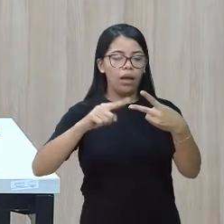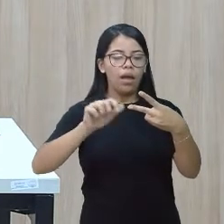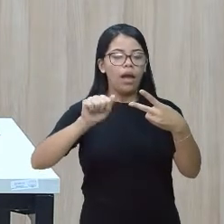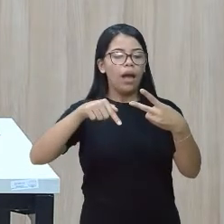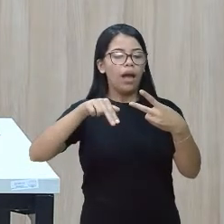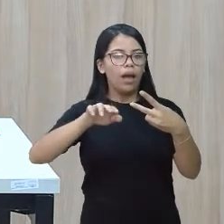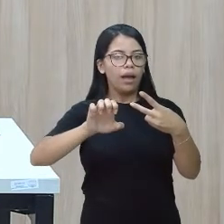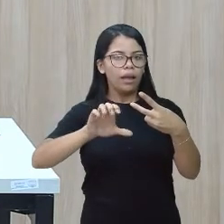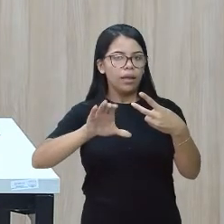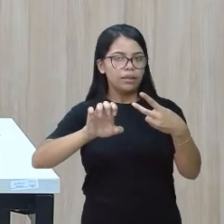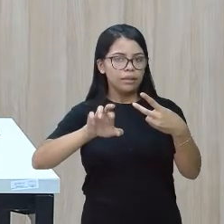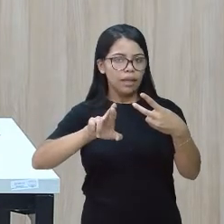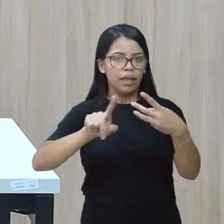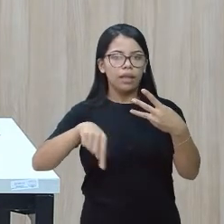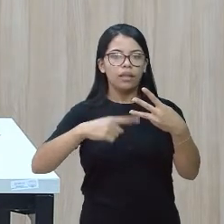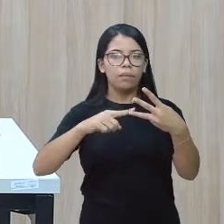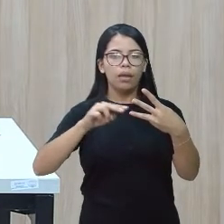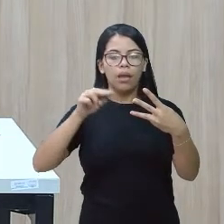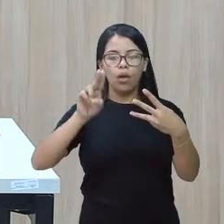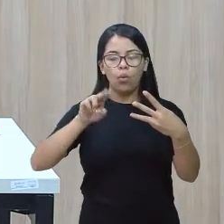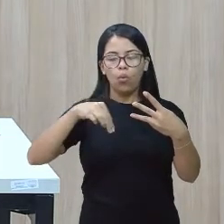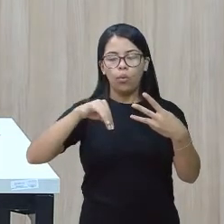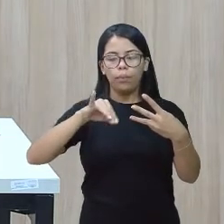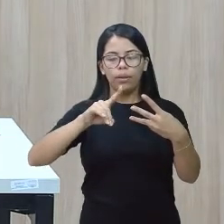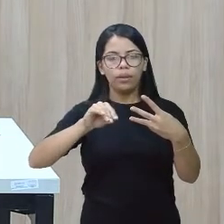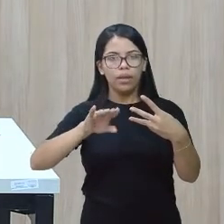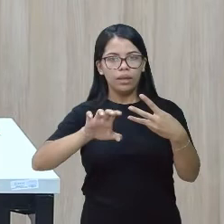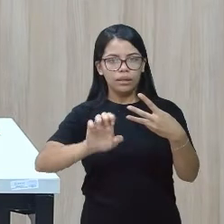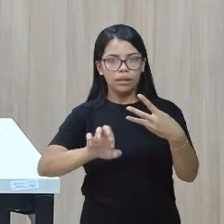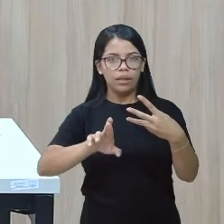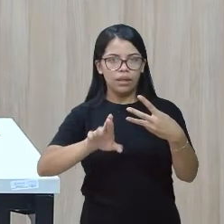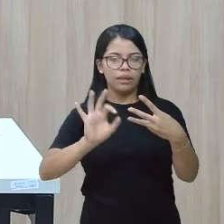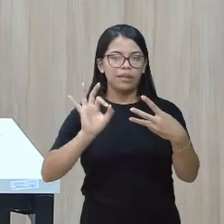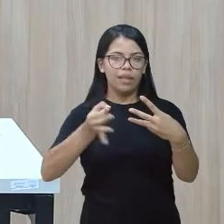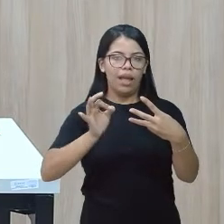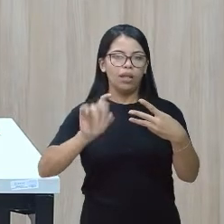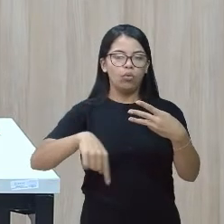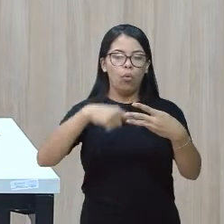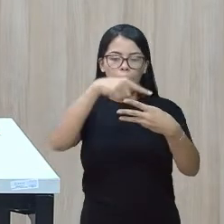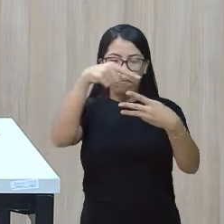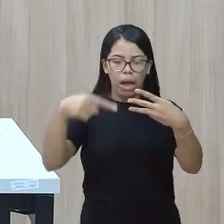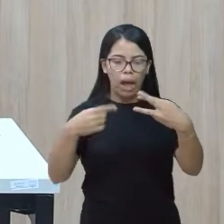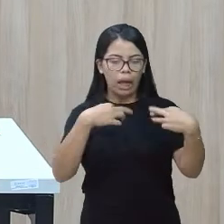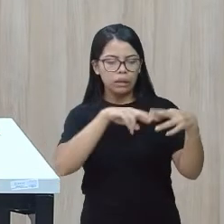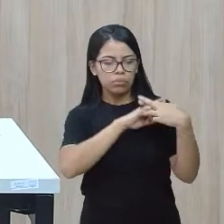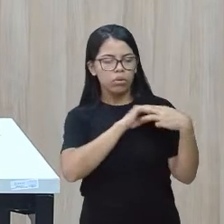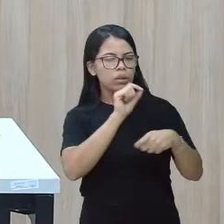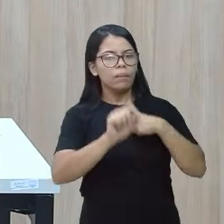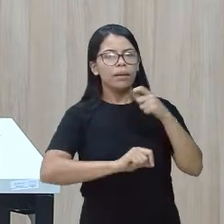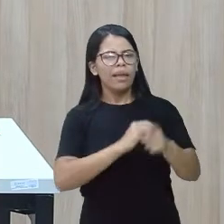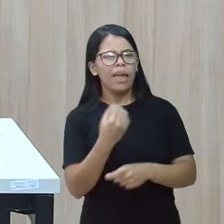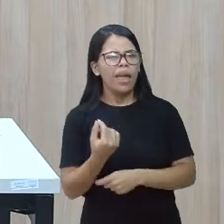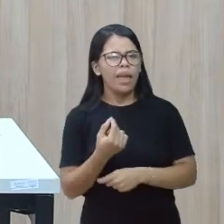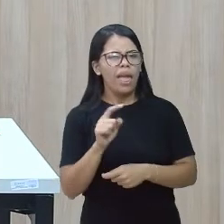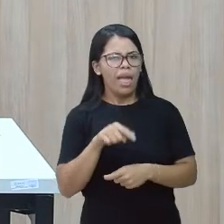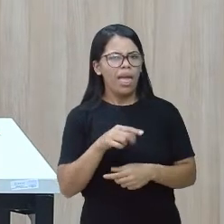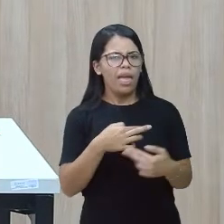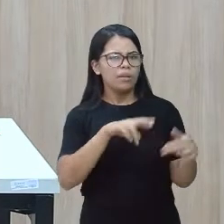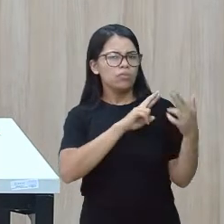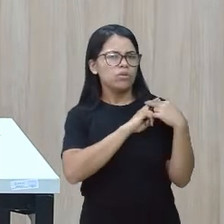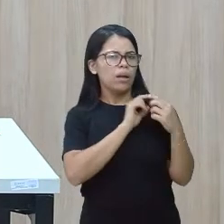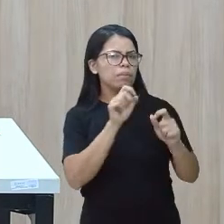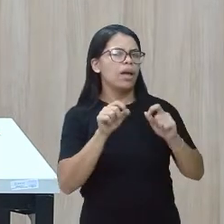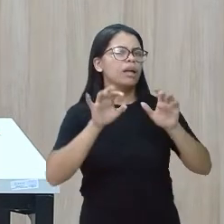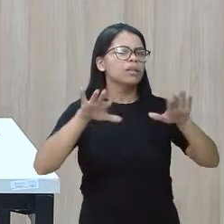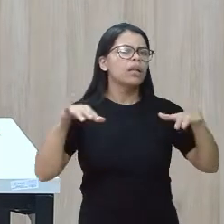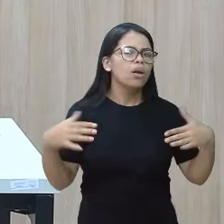umedecer. E aí, será que vocês são capazes de colocar quem é responsável por filtrar o ar aí